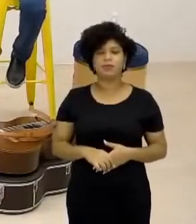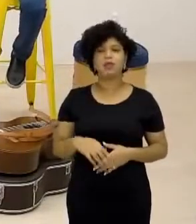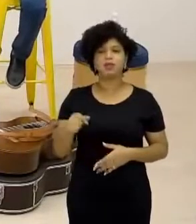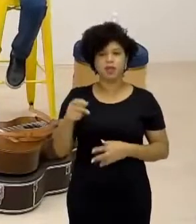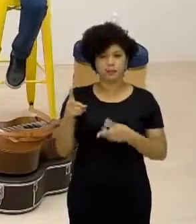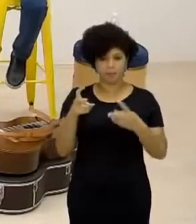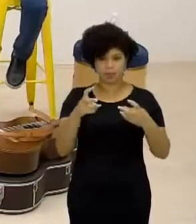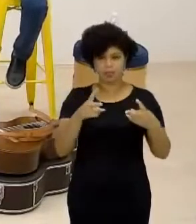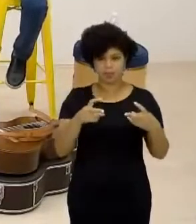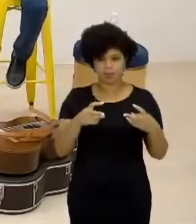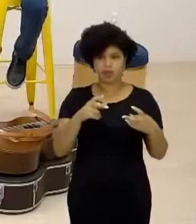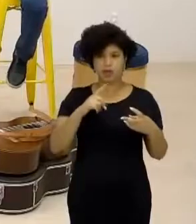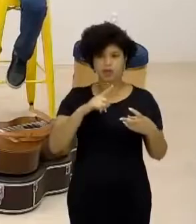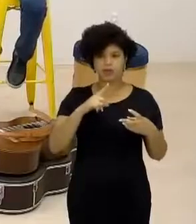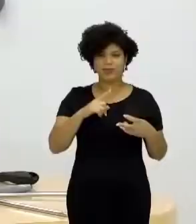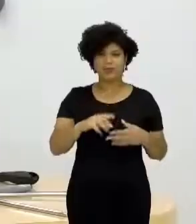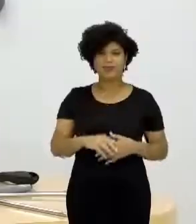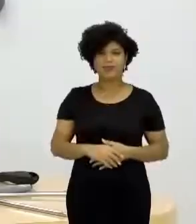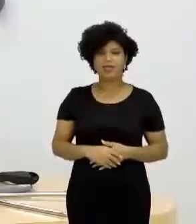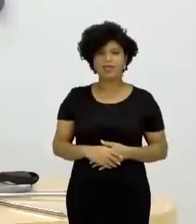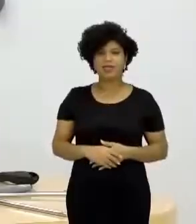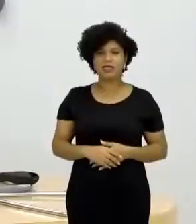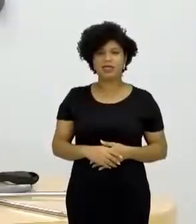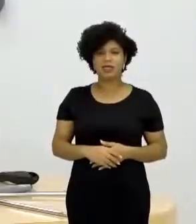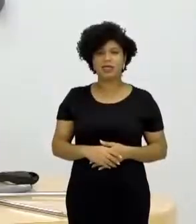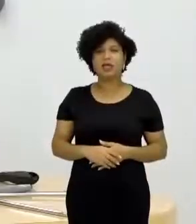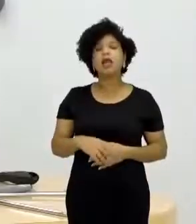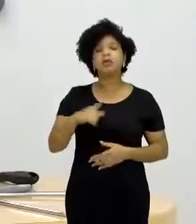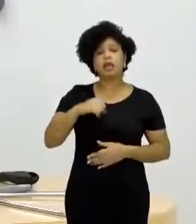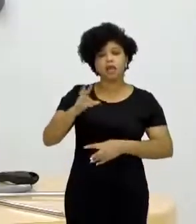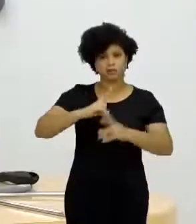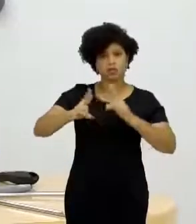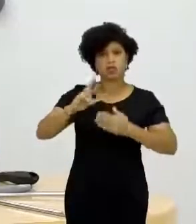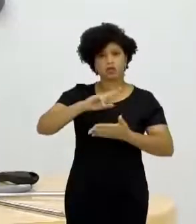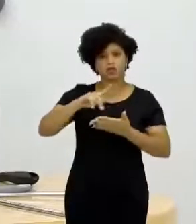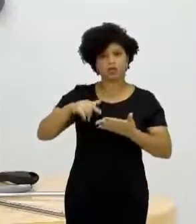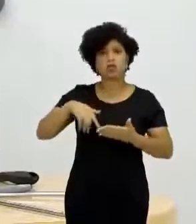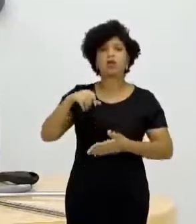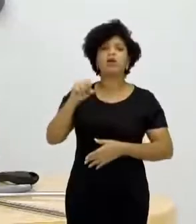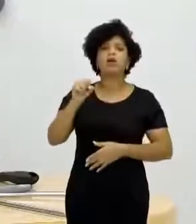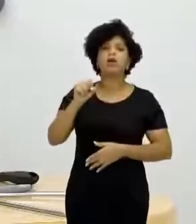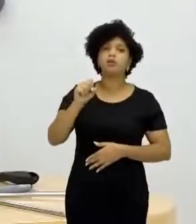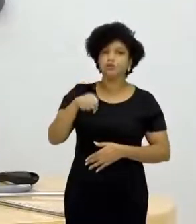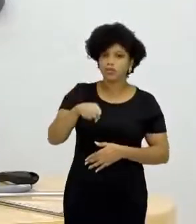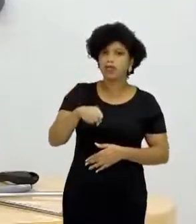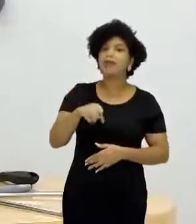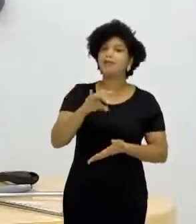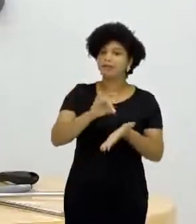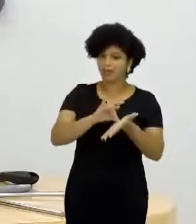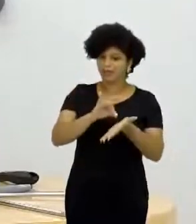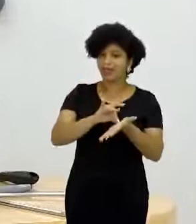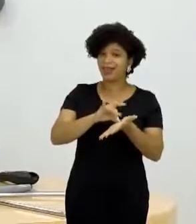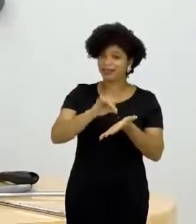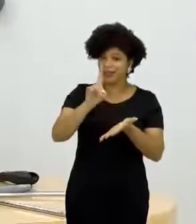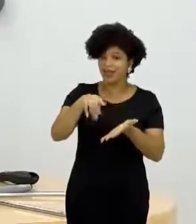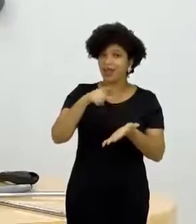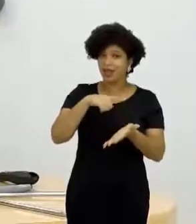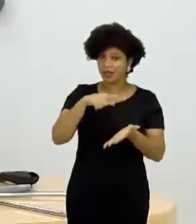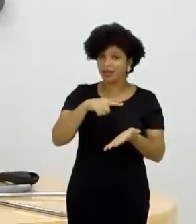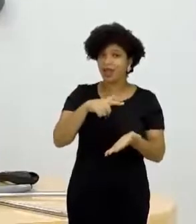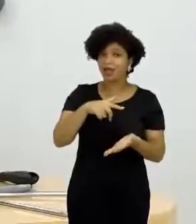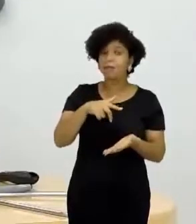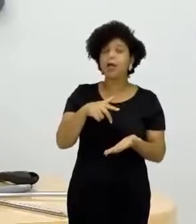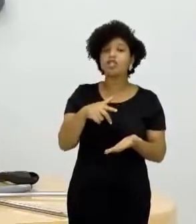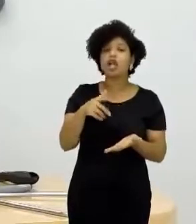realidade. Olha, professor Sérgio, acho que é realidade. E aí, sim, pessoal, é realidade, pessoal. É